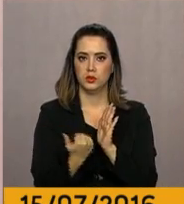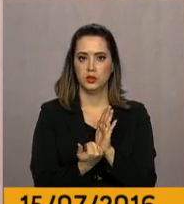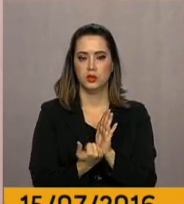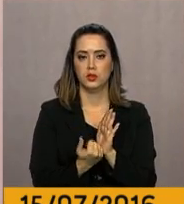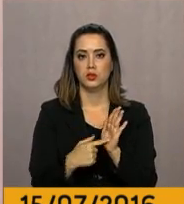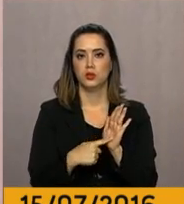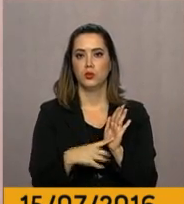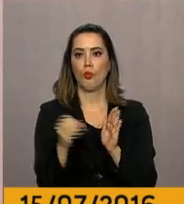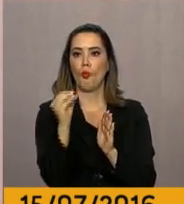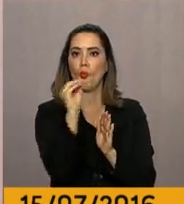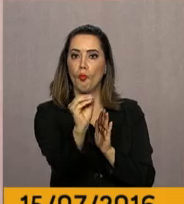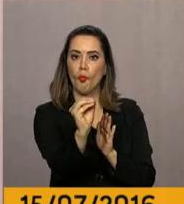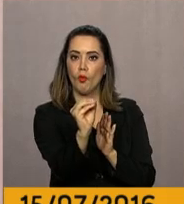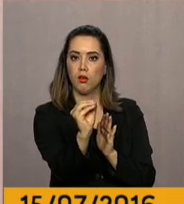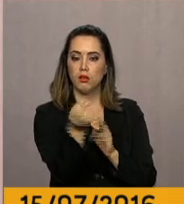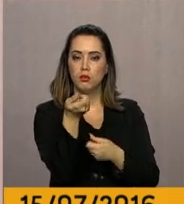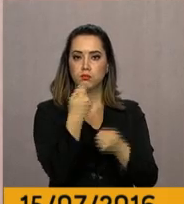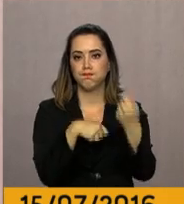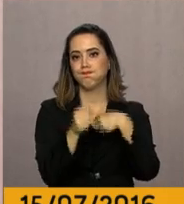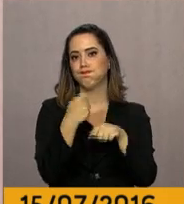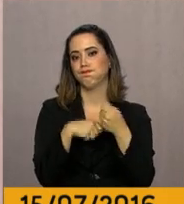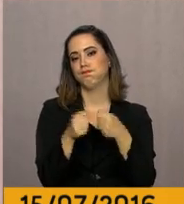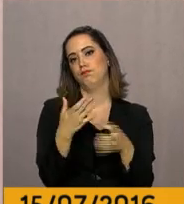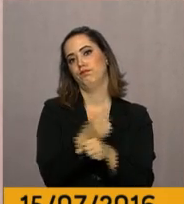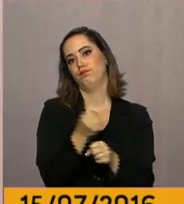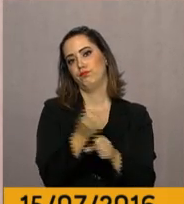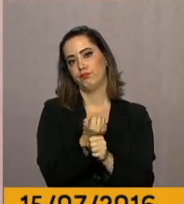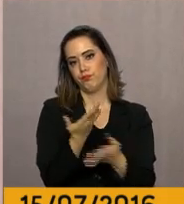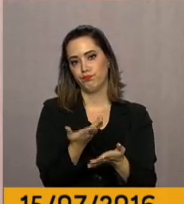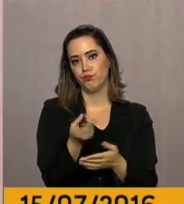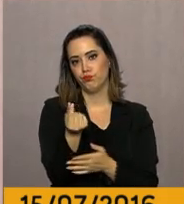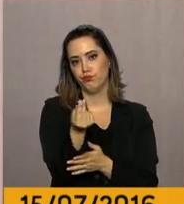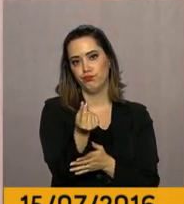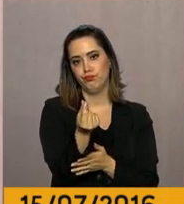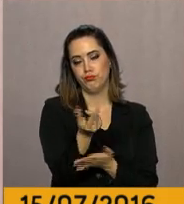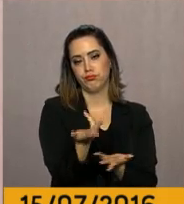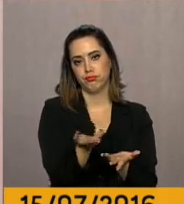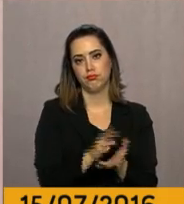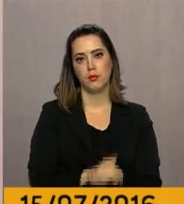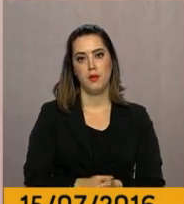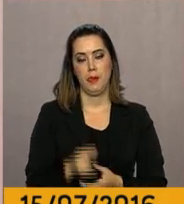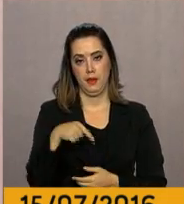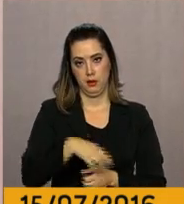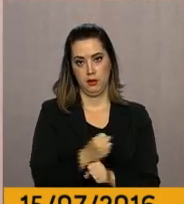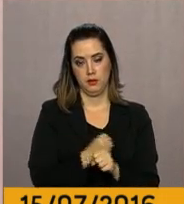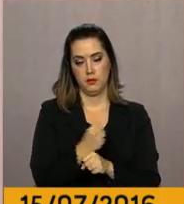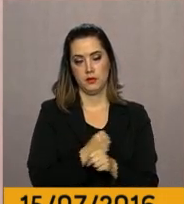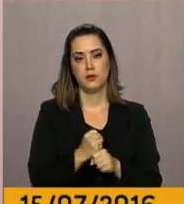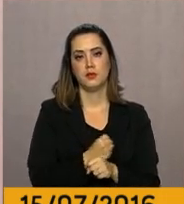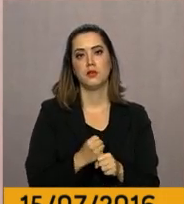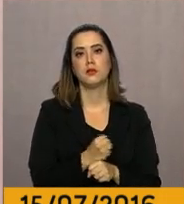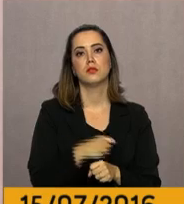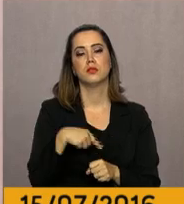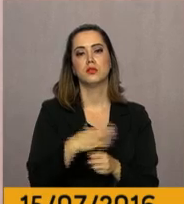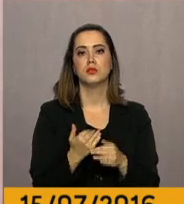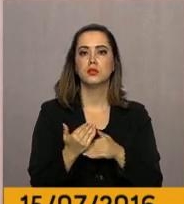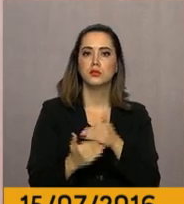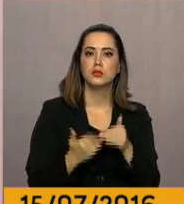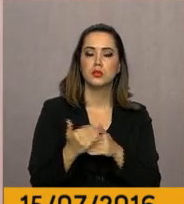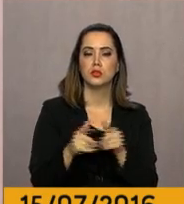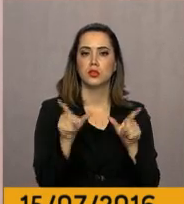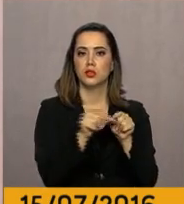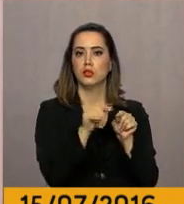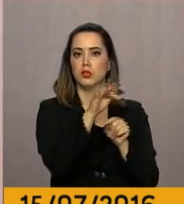zerado, e a perspectiva para este ano de 2016 em curso seria, no que toca ao